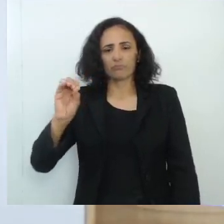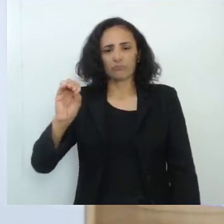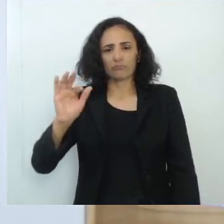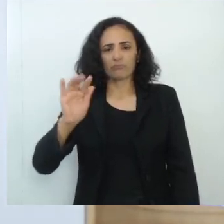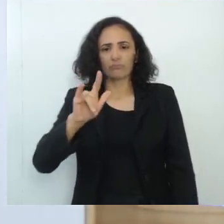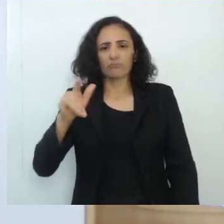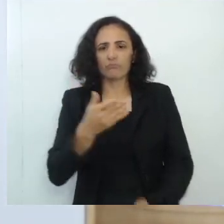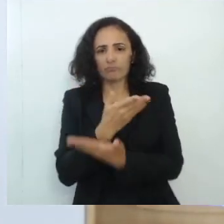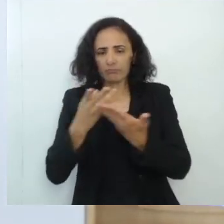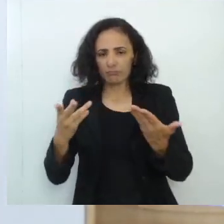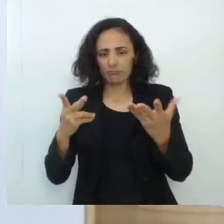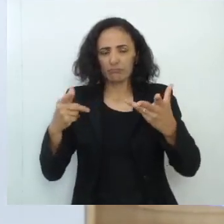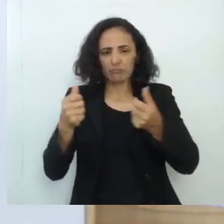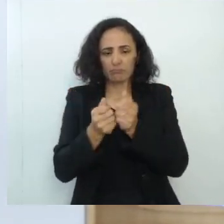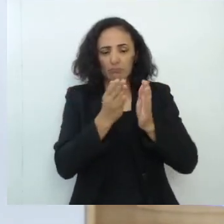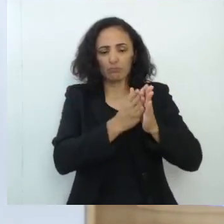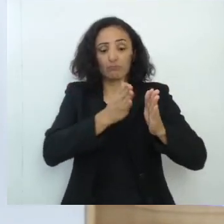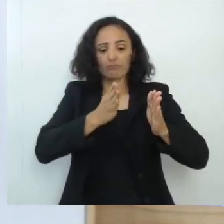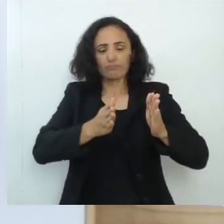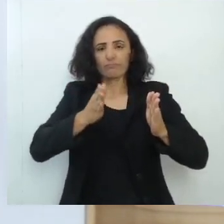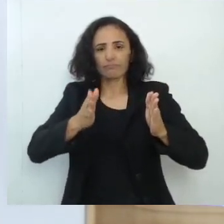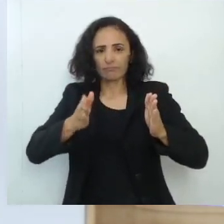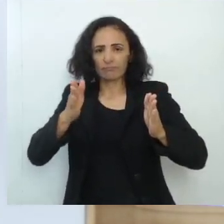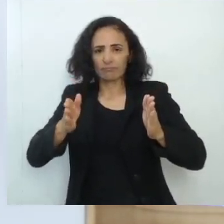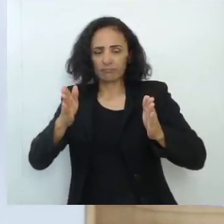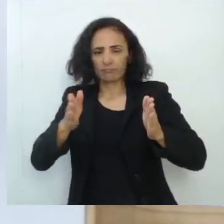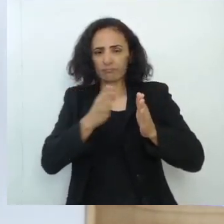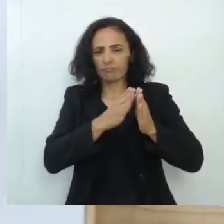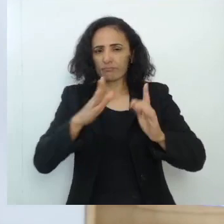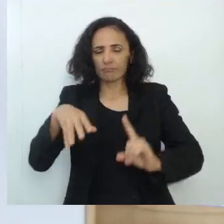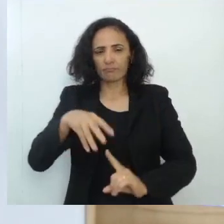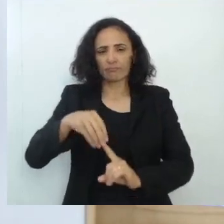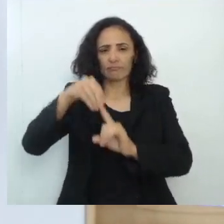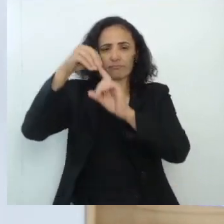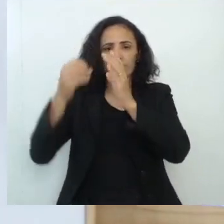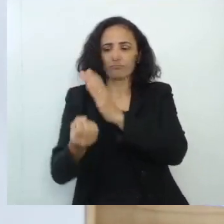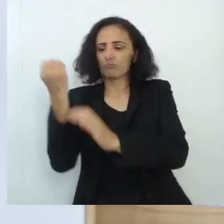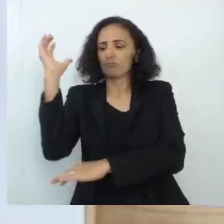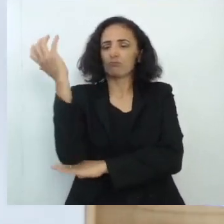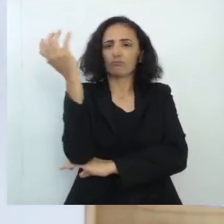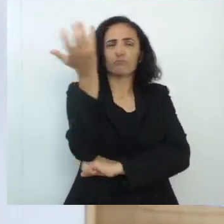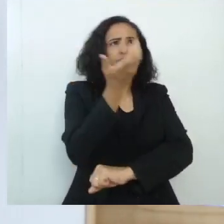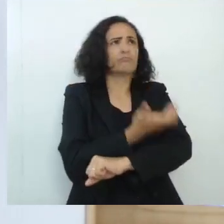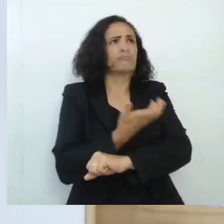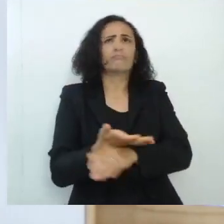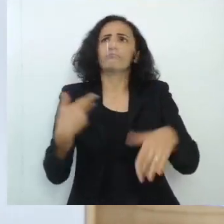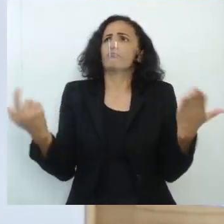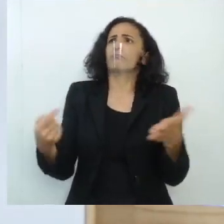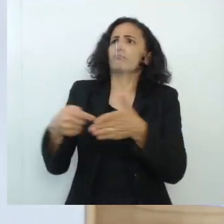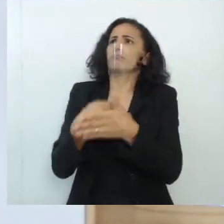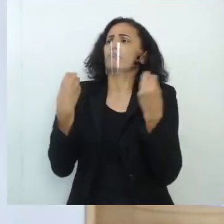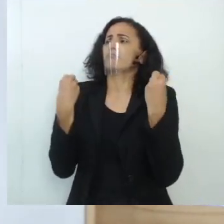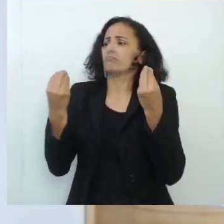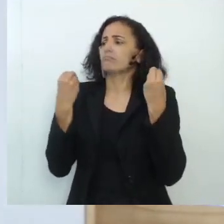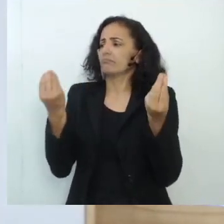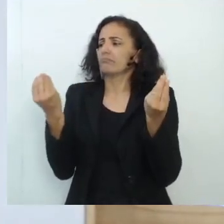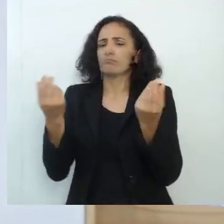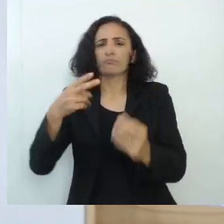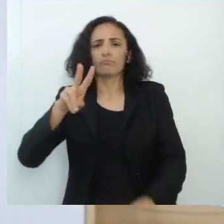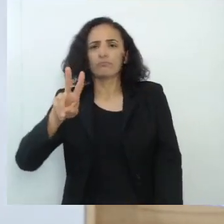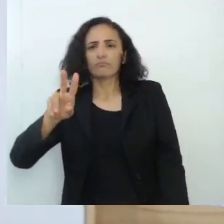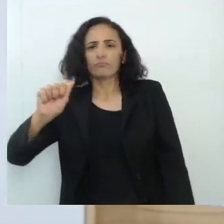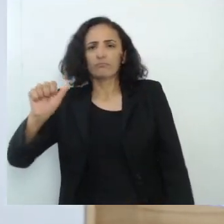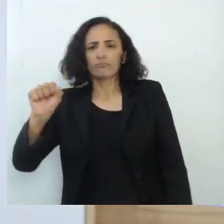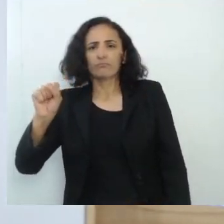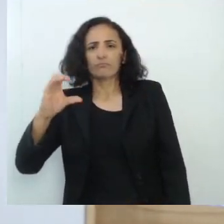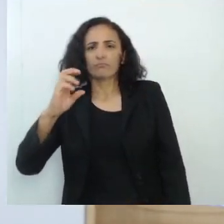a pteridófita, ela é a criptógama vascular. Ela é a única criptógama. Aí você pode dizer assim, tá, Andrei, mas o que é que tu diz assim, vascular de planta?